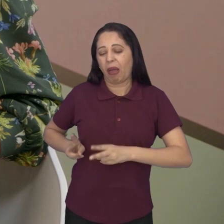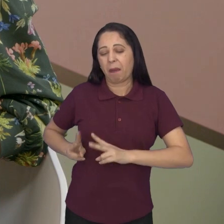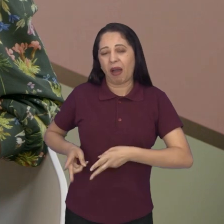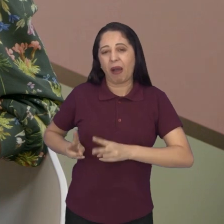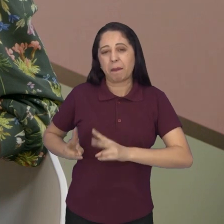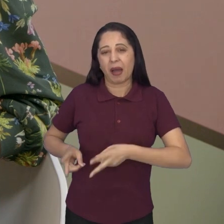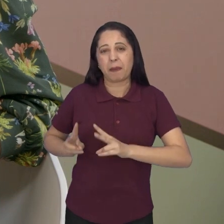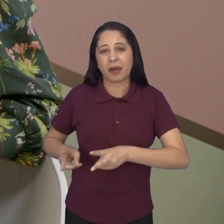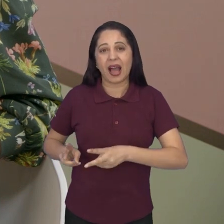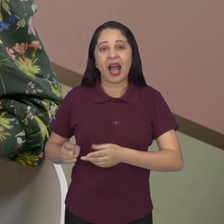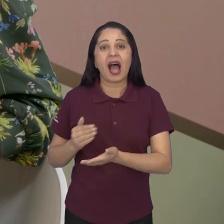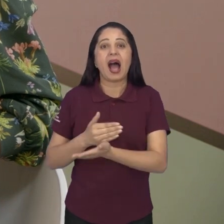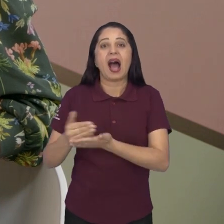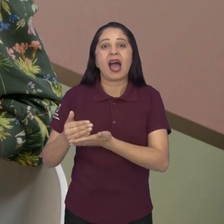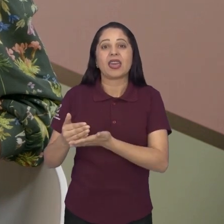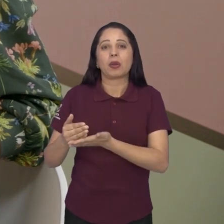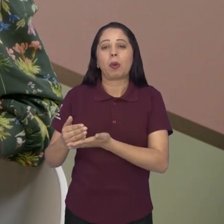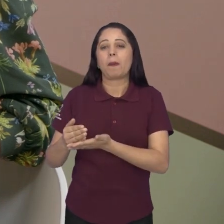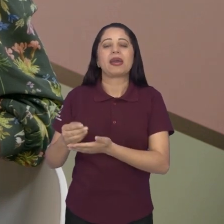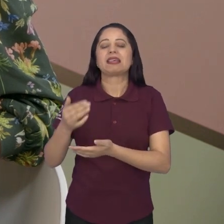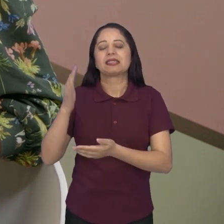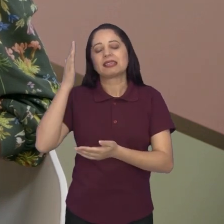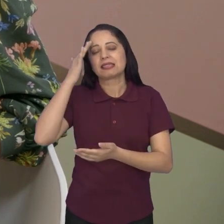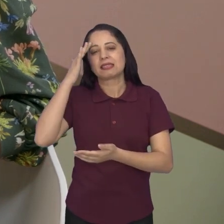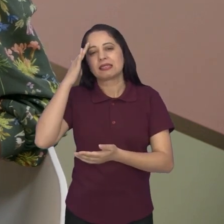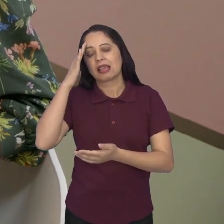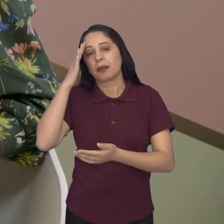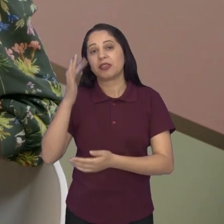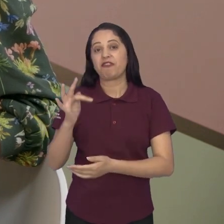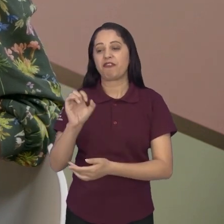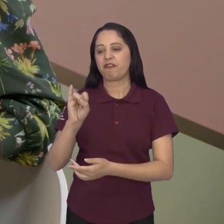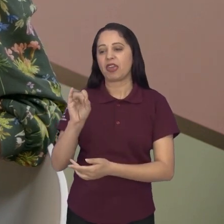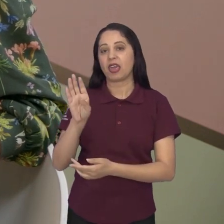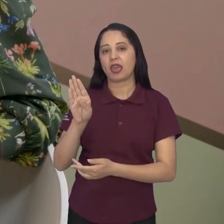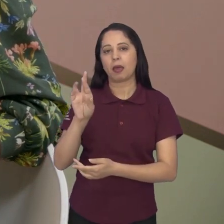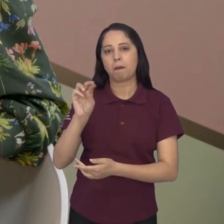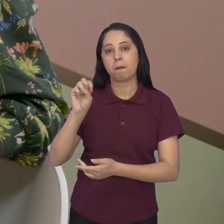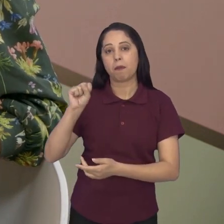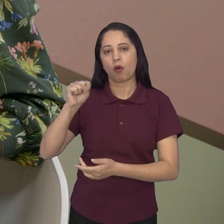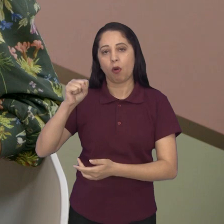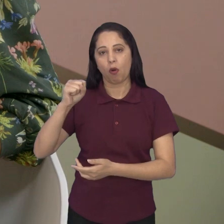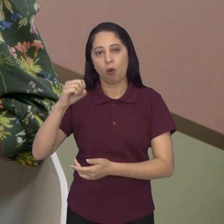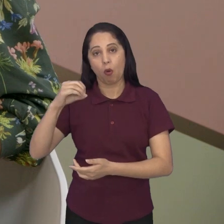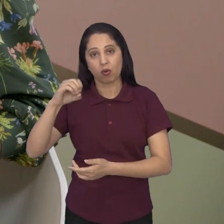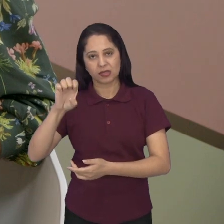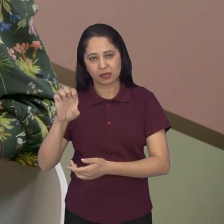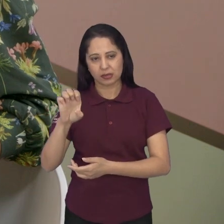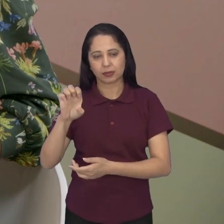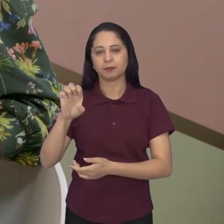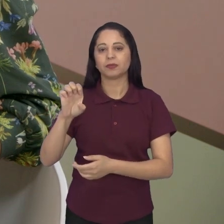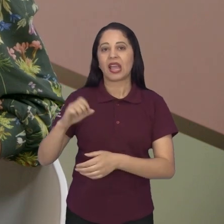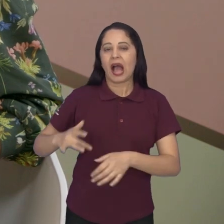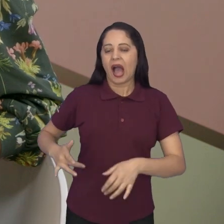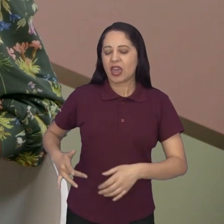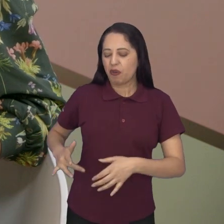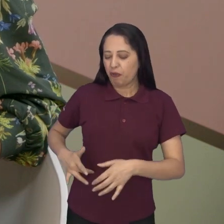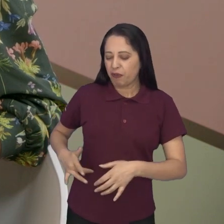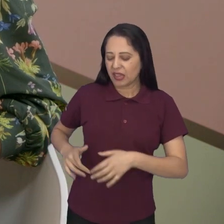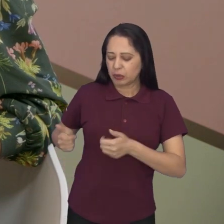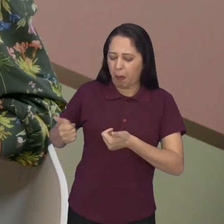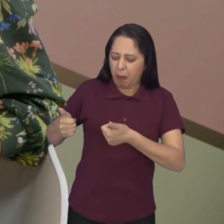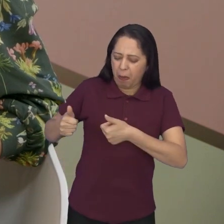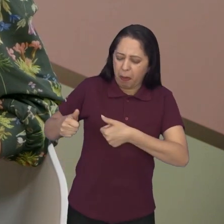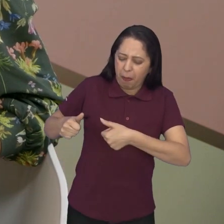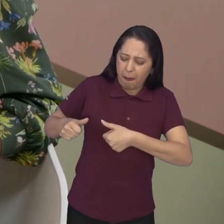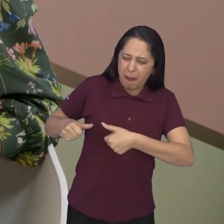cronicamente, foi gerando áreas de cicatrização, que no fígado a gente chama essas áreas de fibrose. ele vai avançando nesse